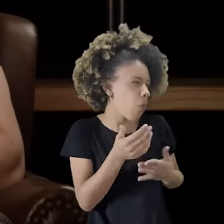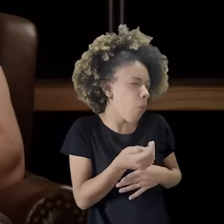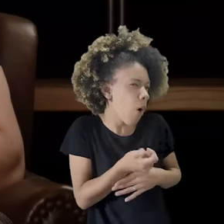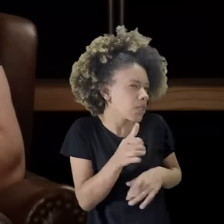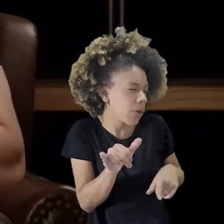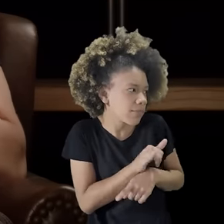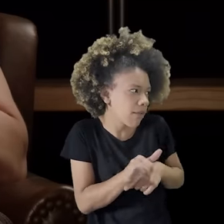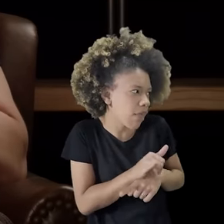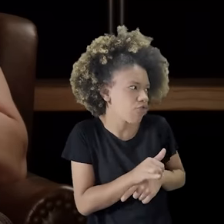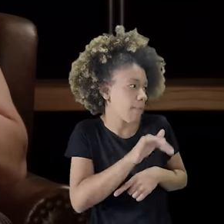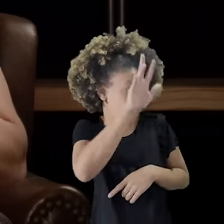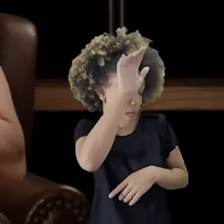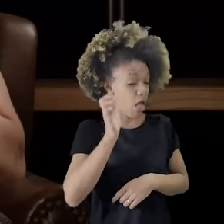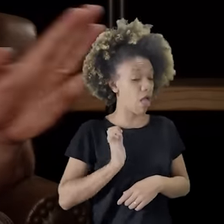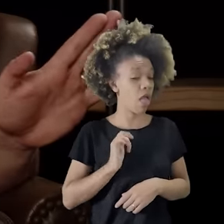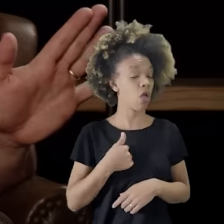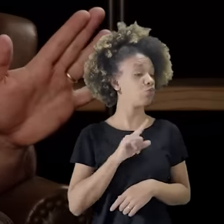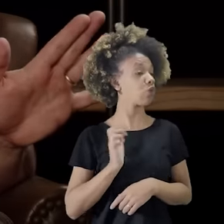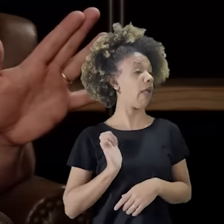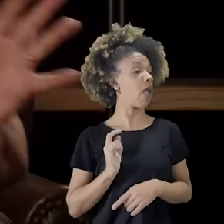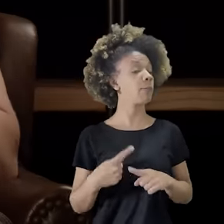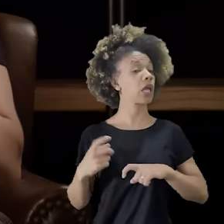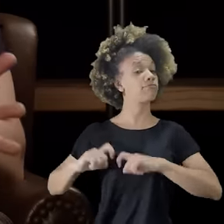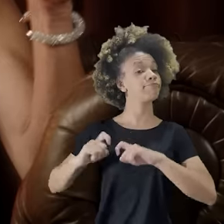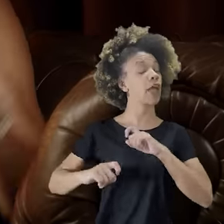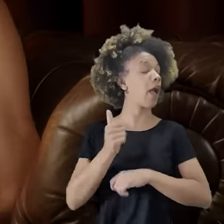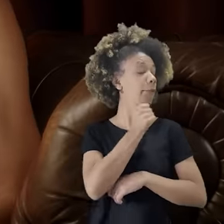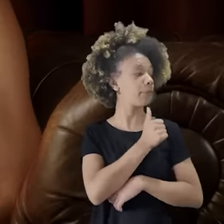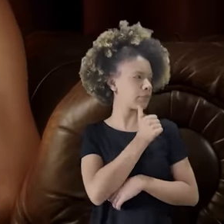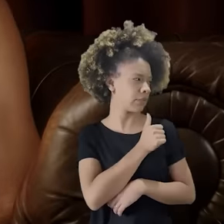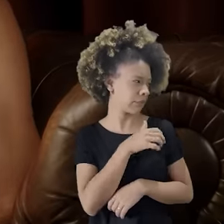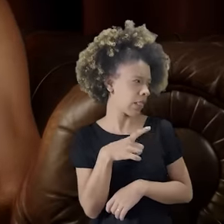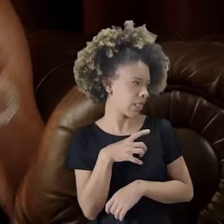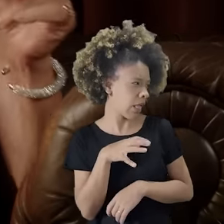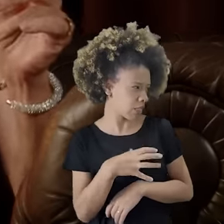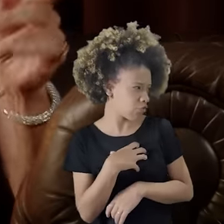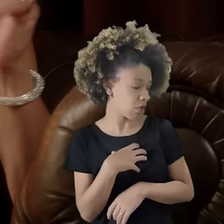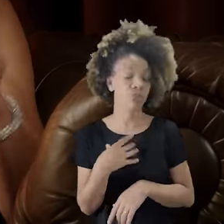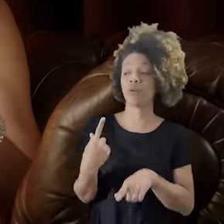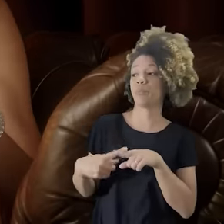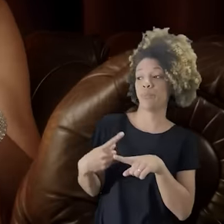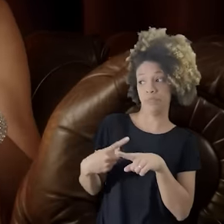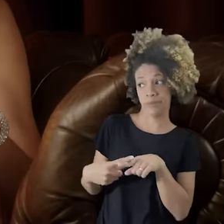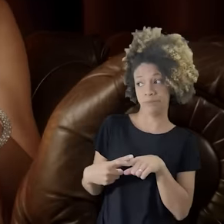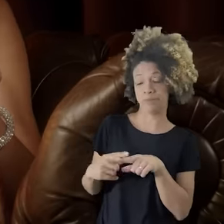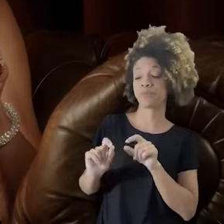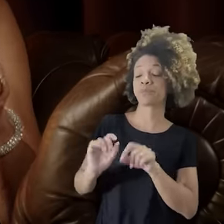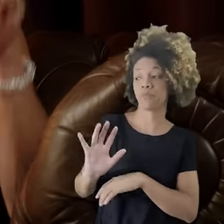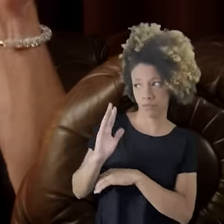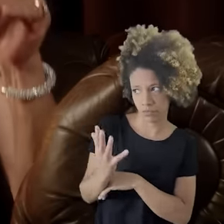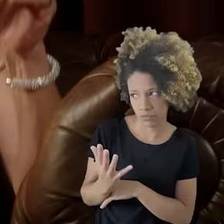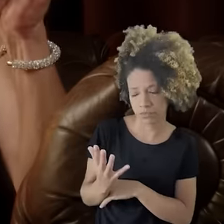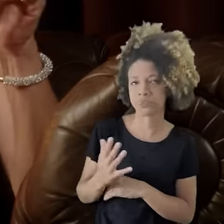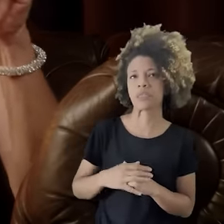você ser gay do tipo assim eu não sou tão gay porque quem tá me comendo é uma mulher a pessoa tem essa coisa ali e E por que que o que que